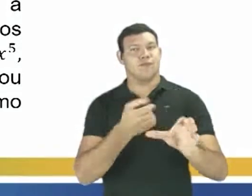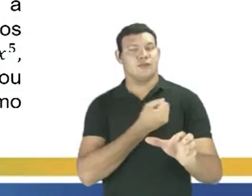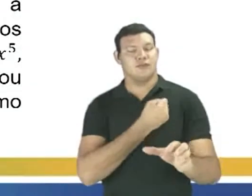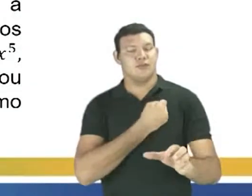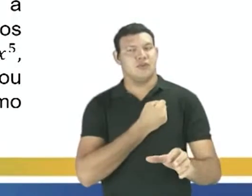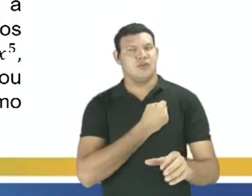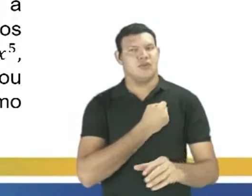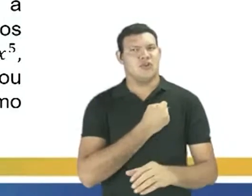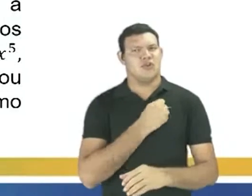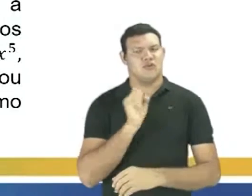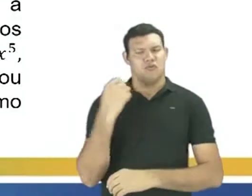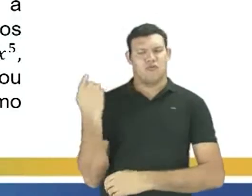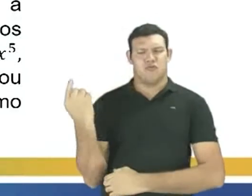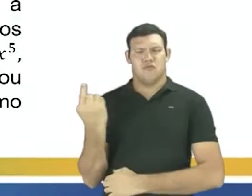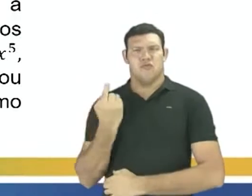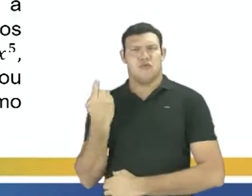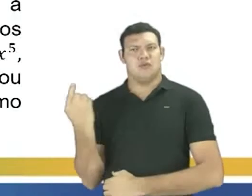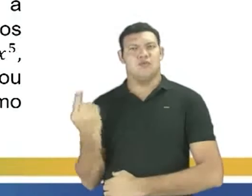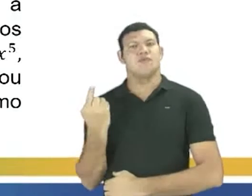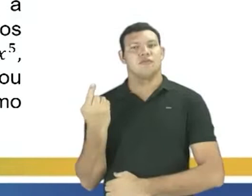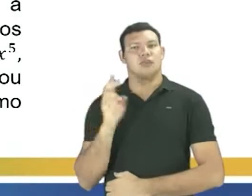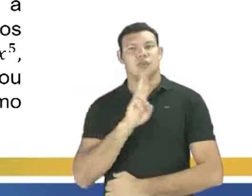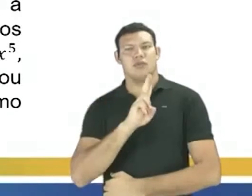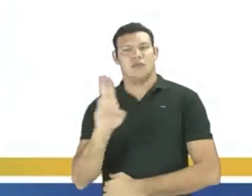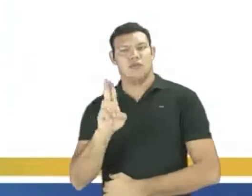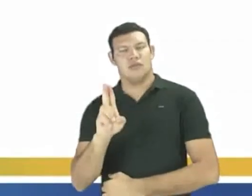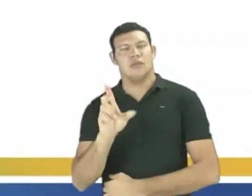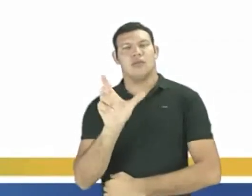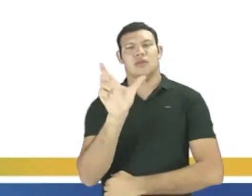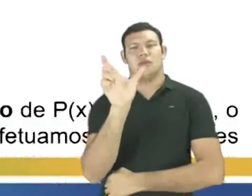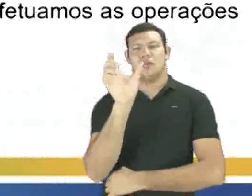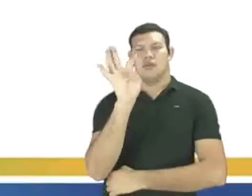estiver sozinho, ele é chamado de termo independente.